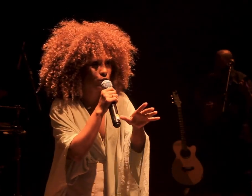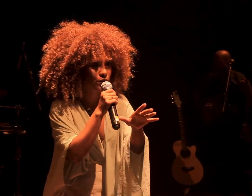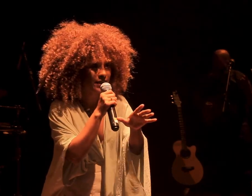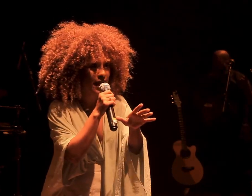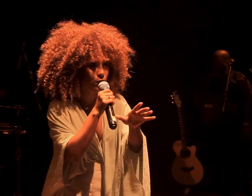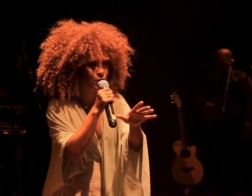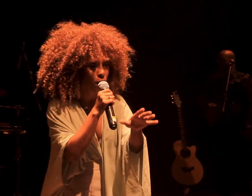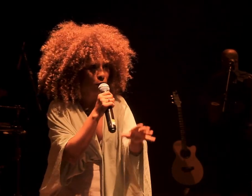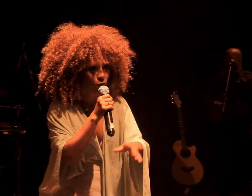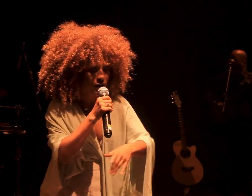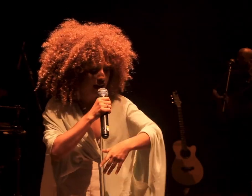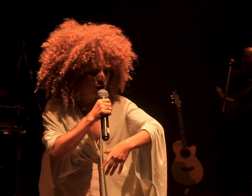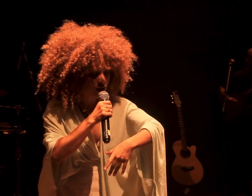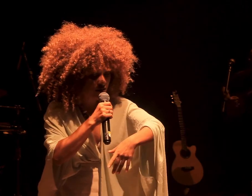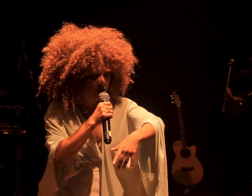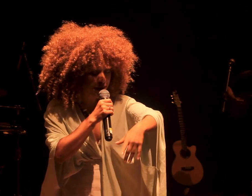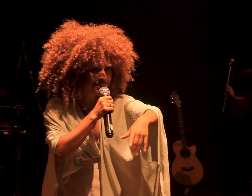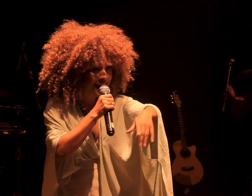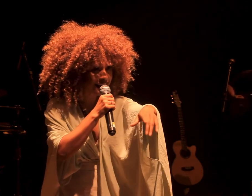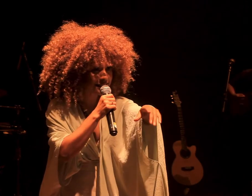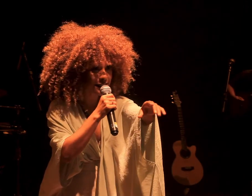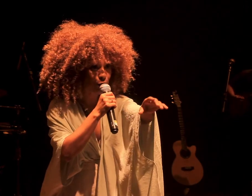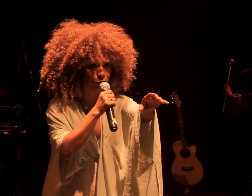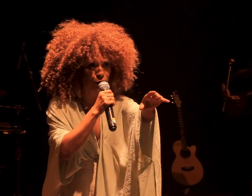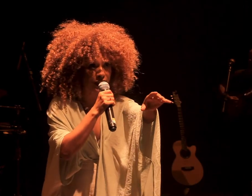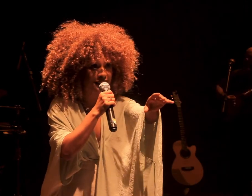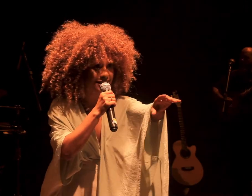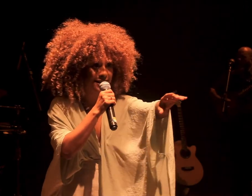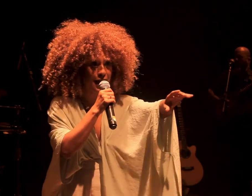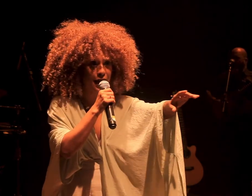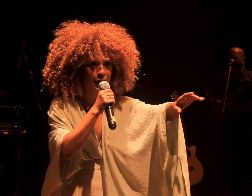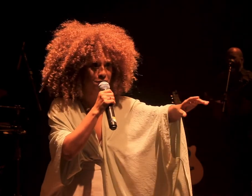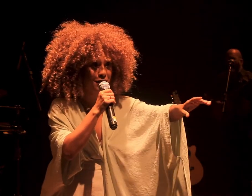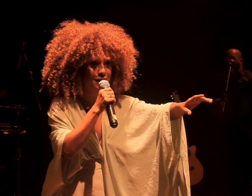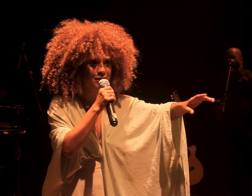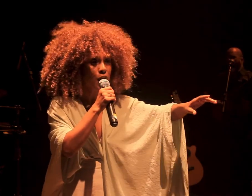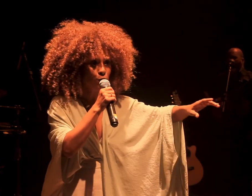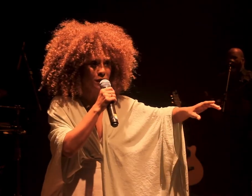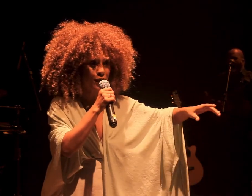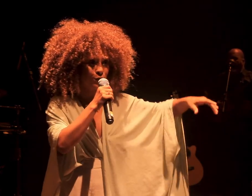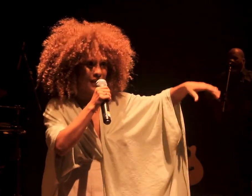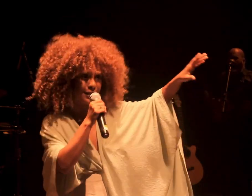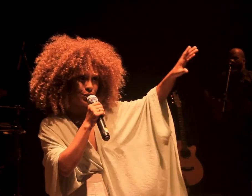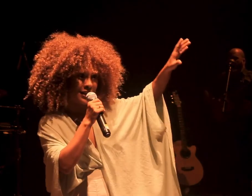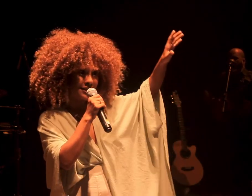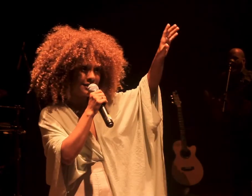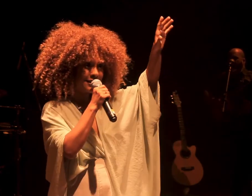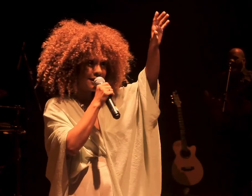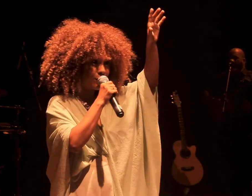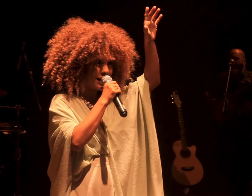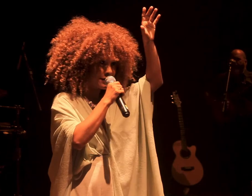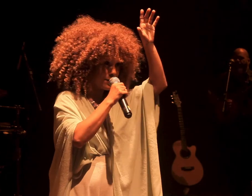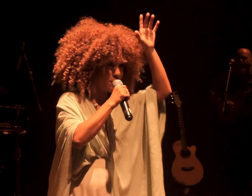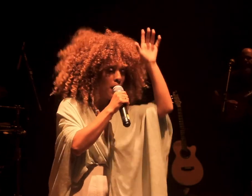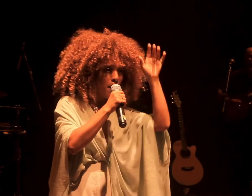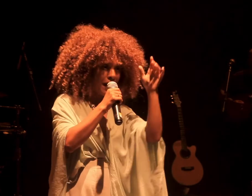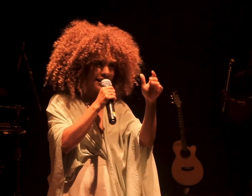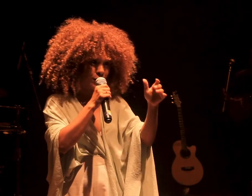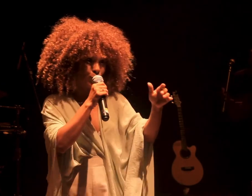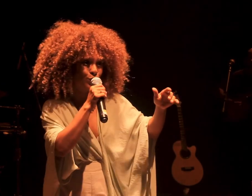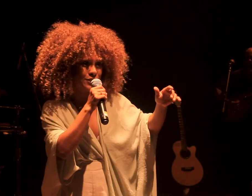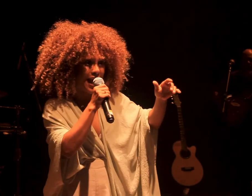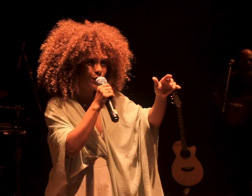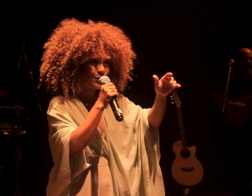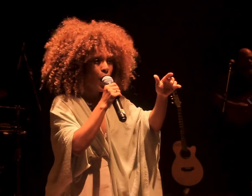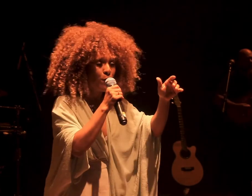Agora todos os carros, porque agora eu vou passar andando por entre as alamedas, no meio da estrada de Alcatrão.